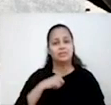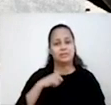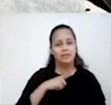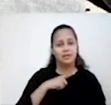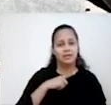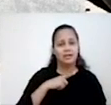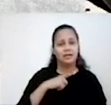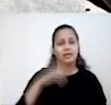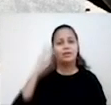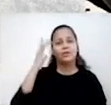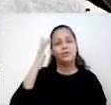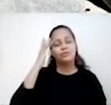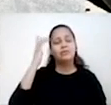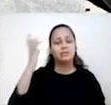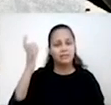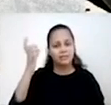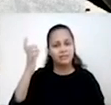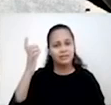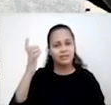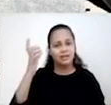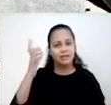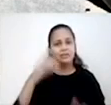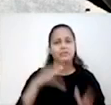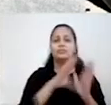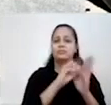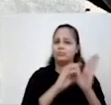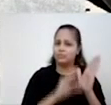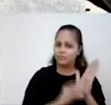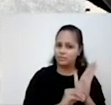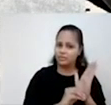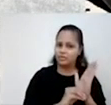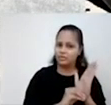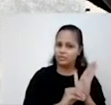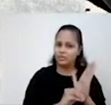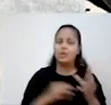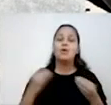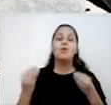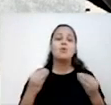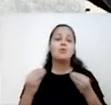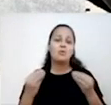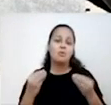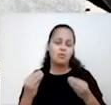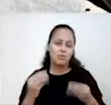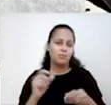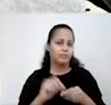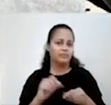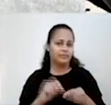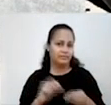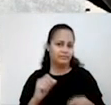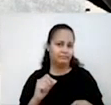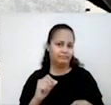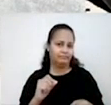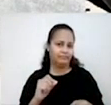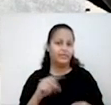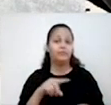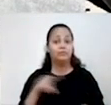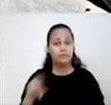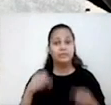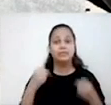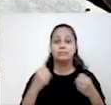mais facilidade para acompanhar os conteúdos, ok? Então, como que deve ser o